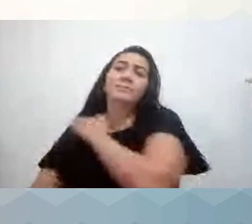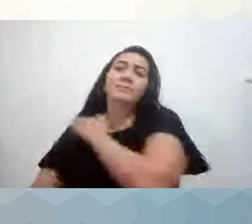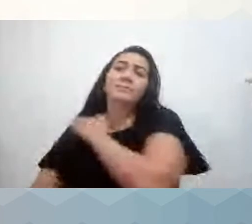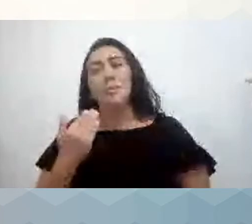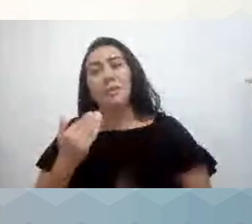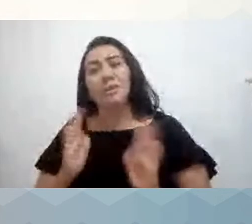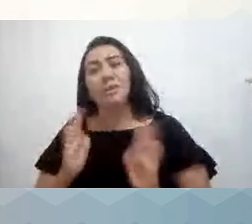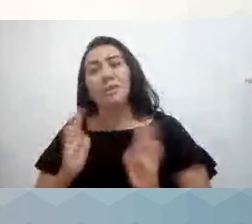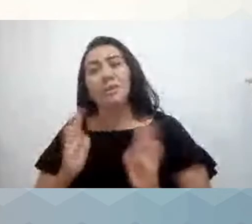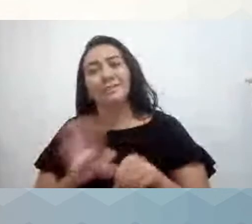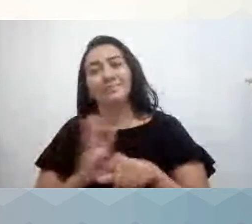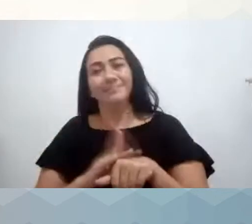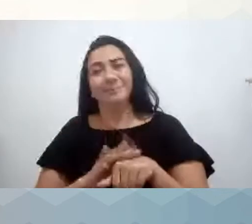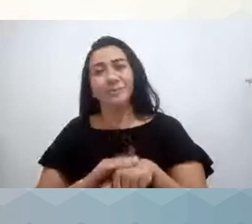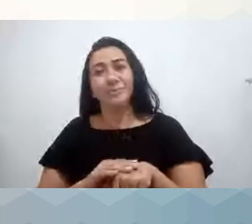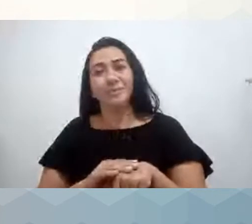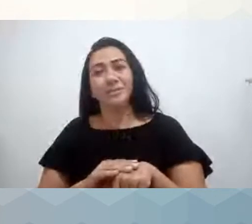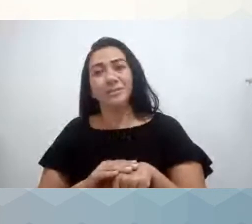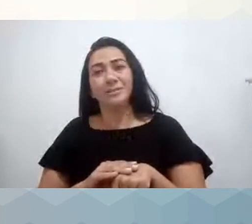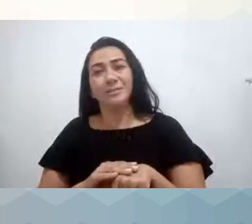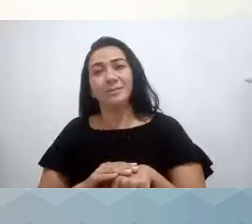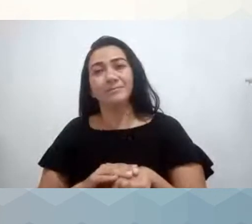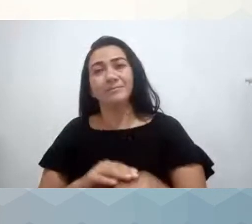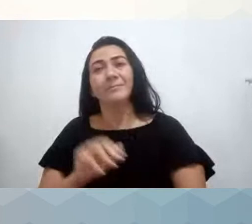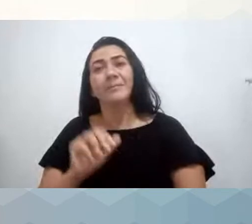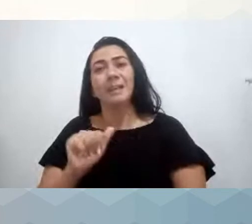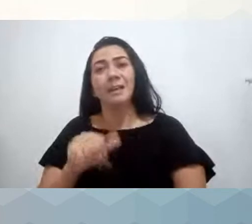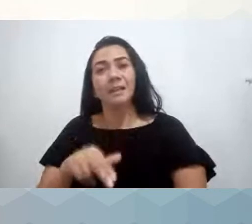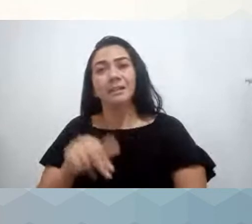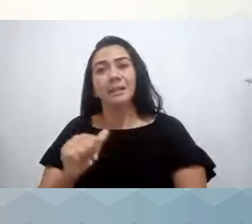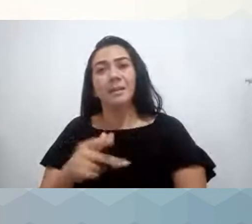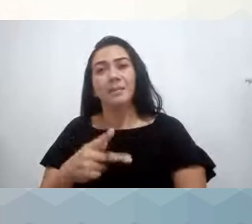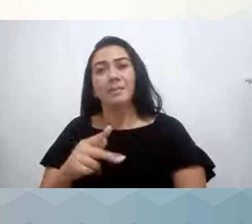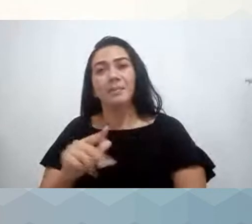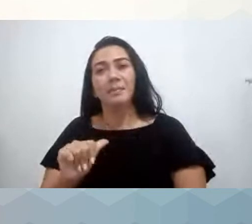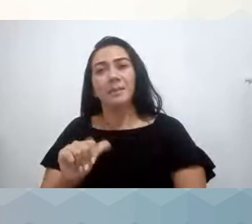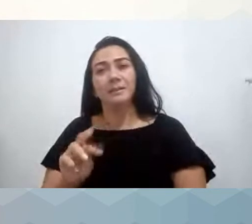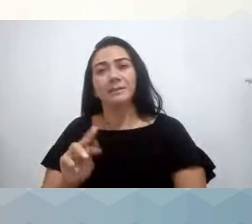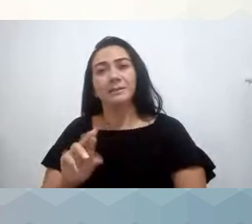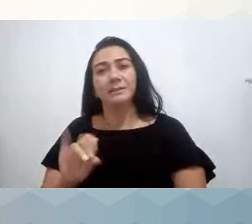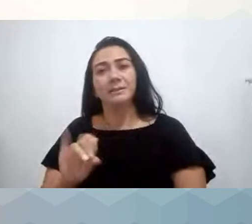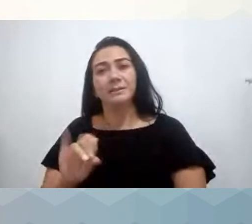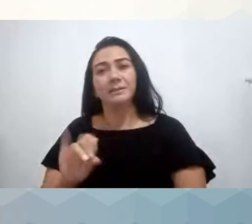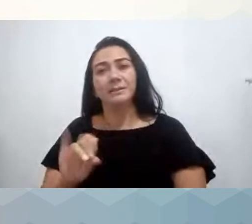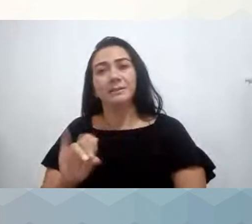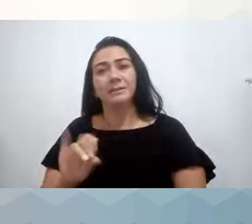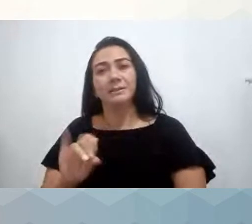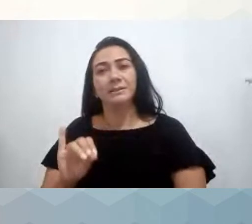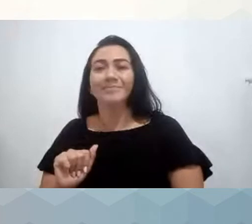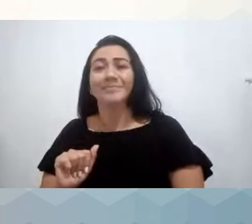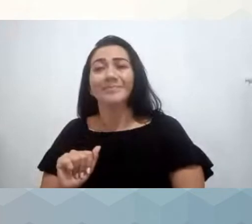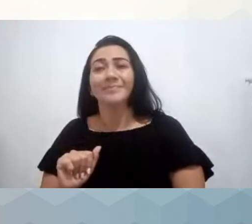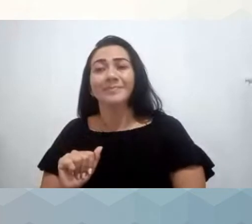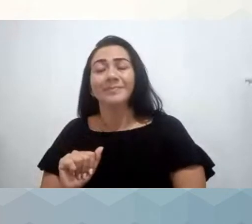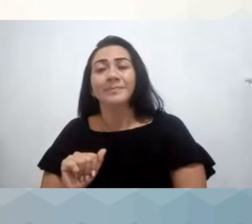Patrícia, presente. Então, vamos lá, gente, fazendo